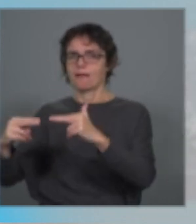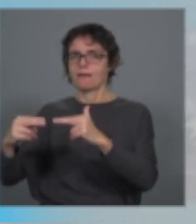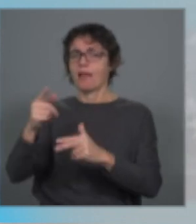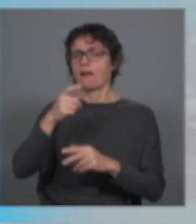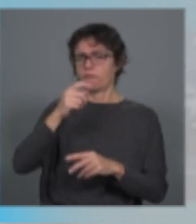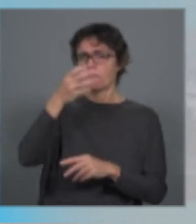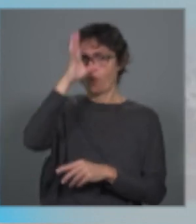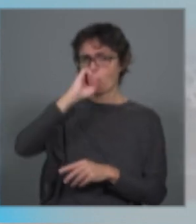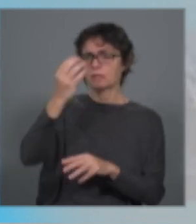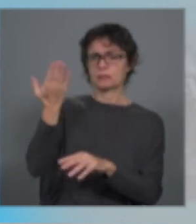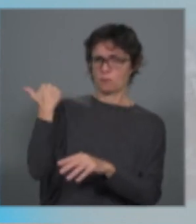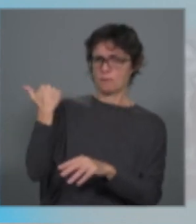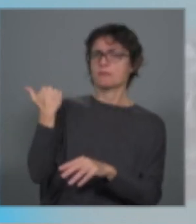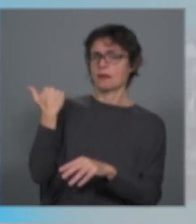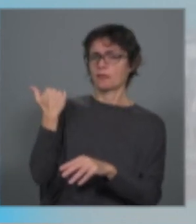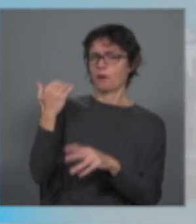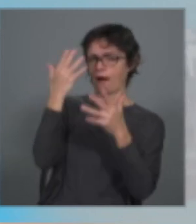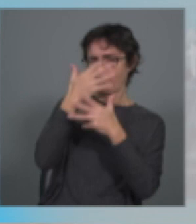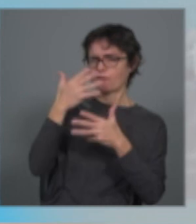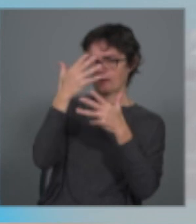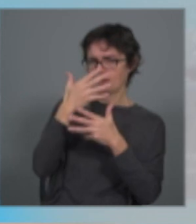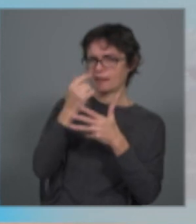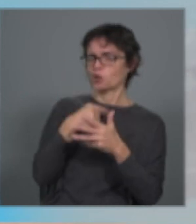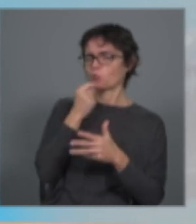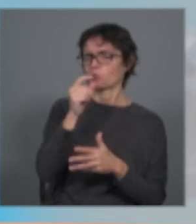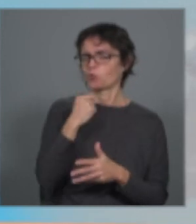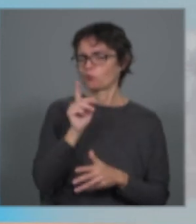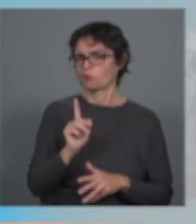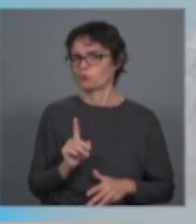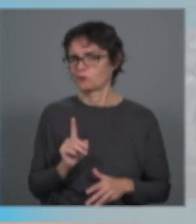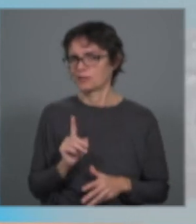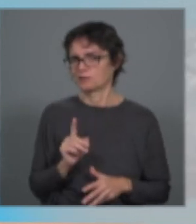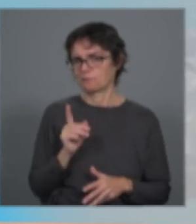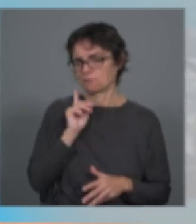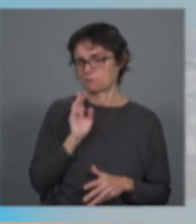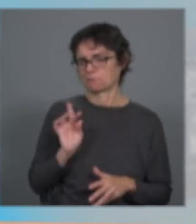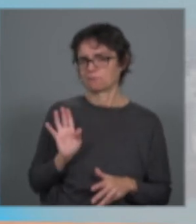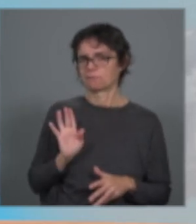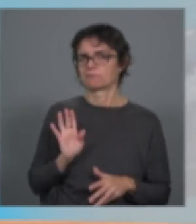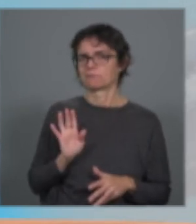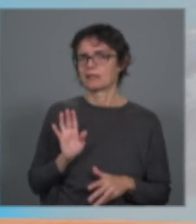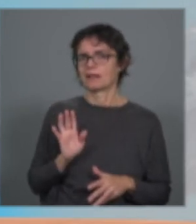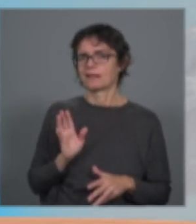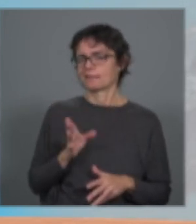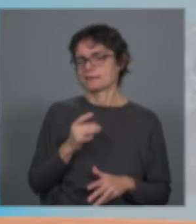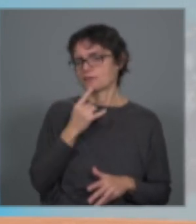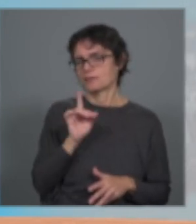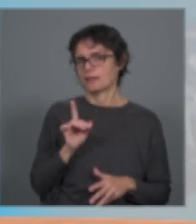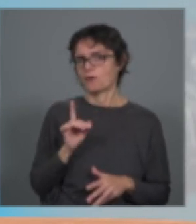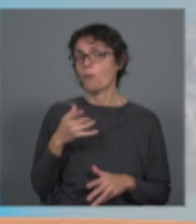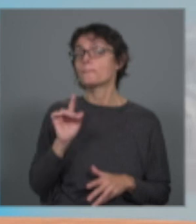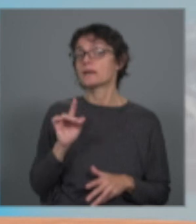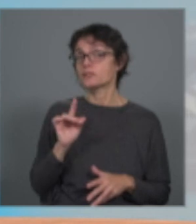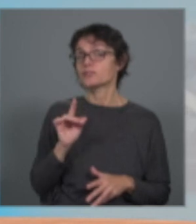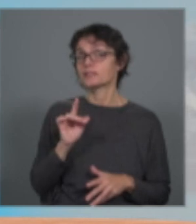finanças e deixou o país na miséria. Acho que não é preciso dizer o nome. E parece que continua. E, portanto, tem muitos discípulos. Não. Então